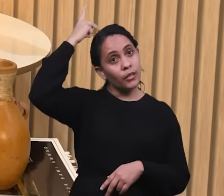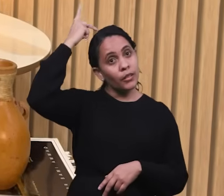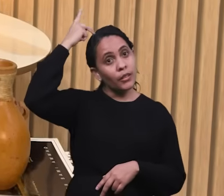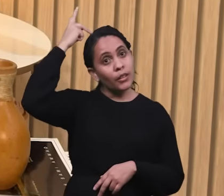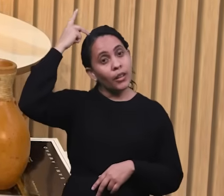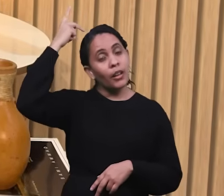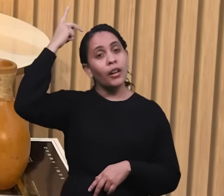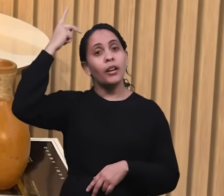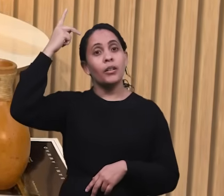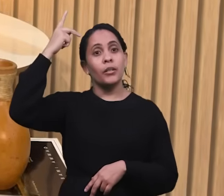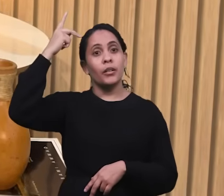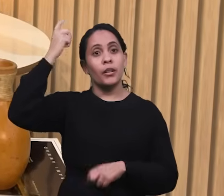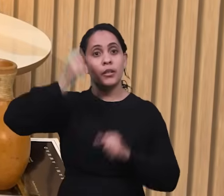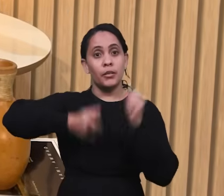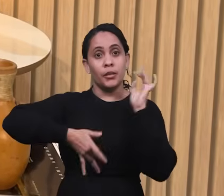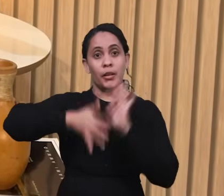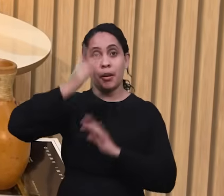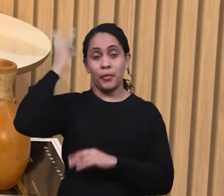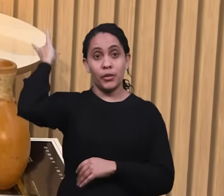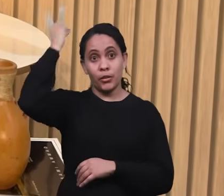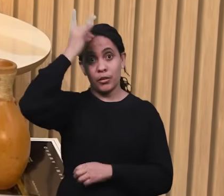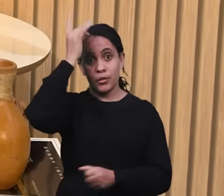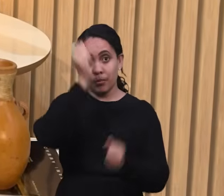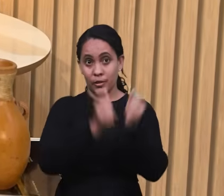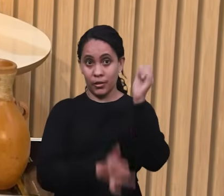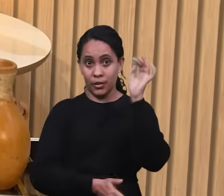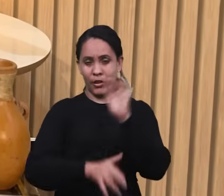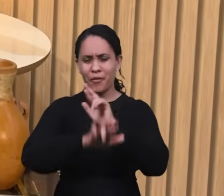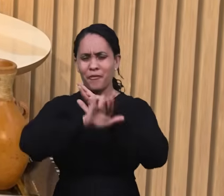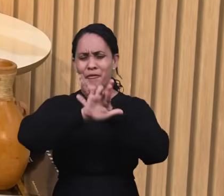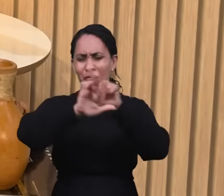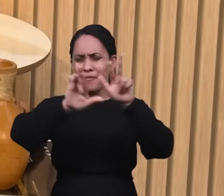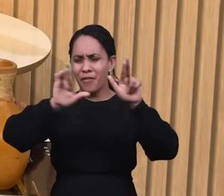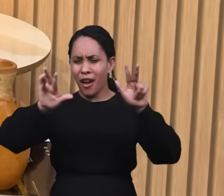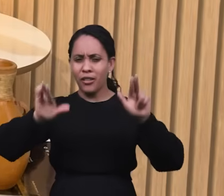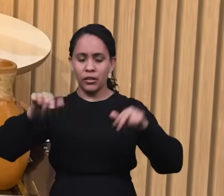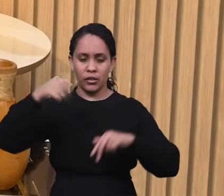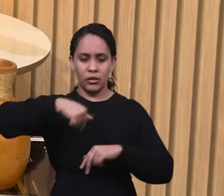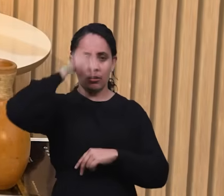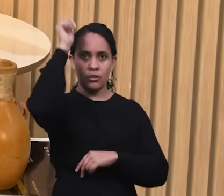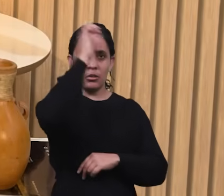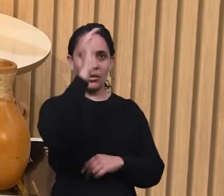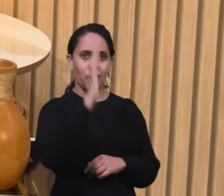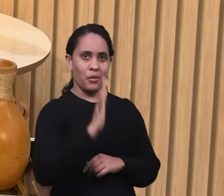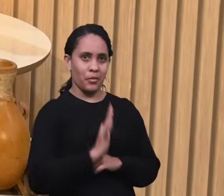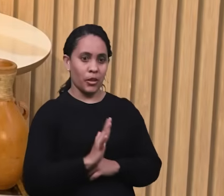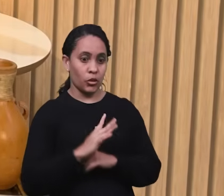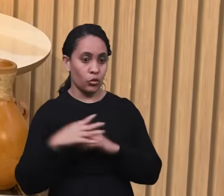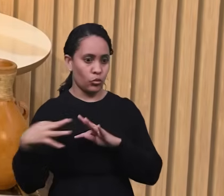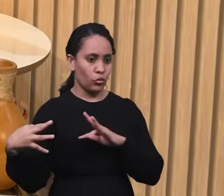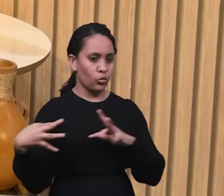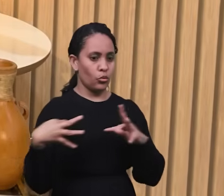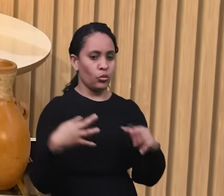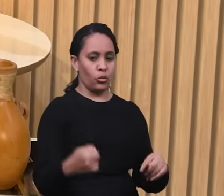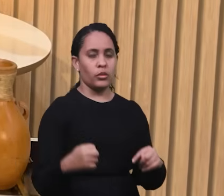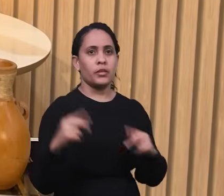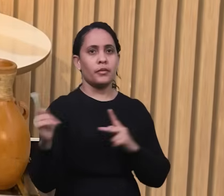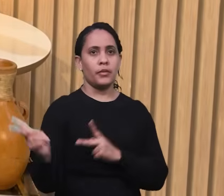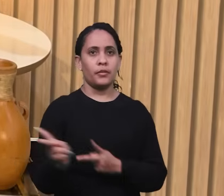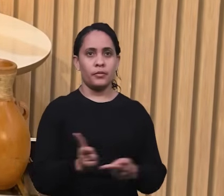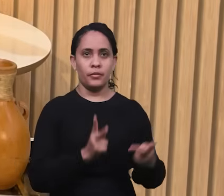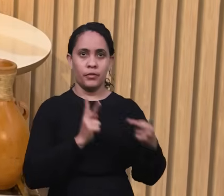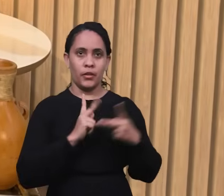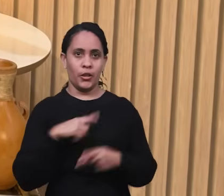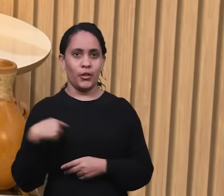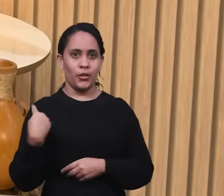Santo, em todo o Brasil, todas as denominações foram visitadas. E nós também.